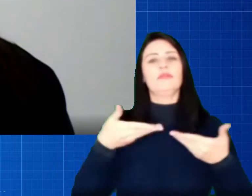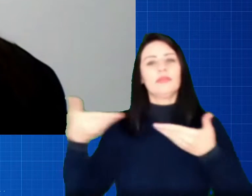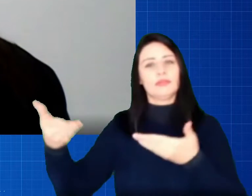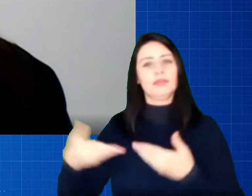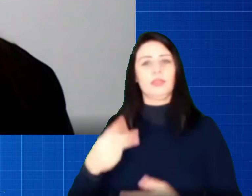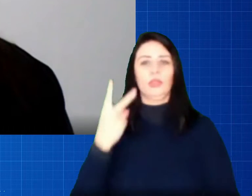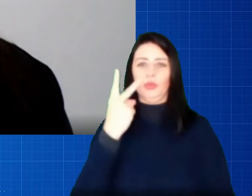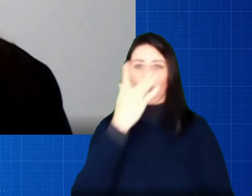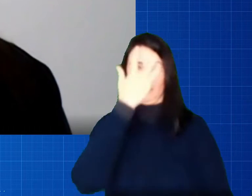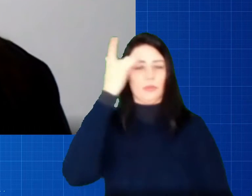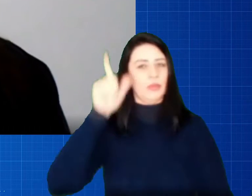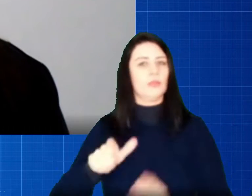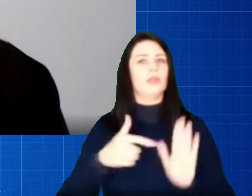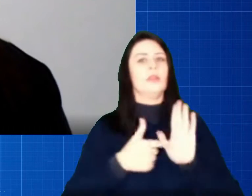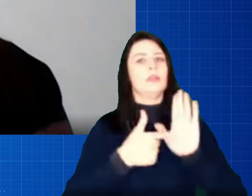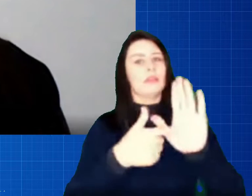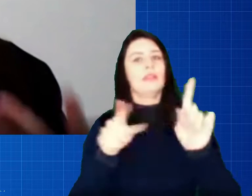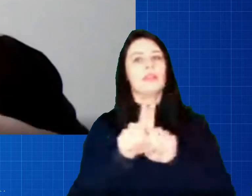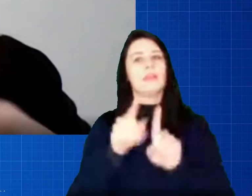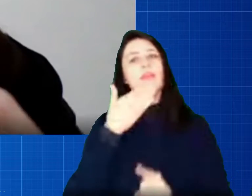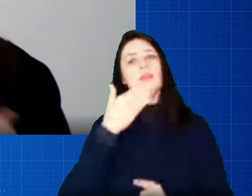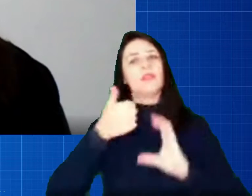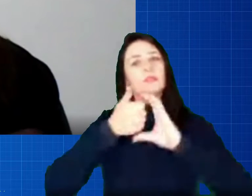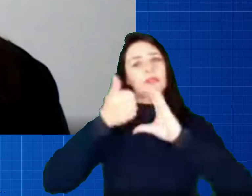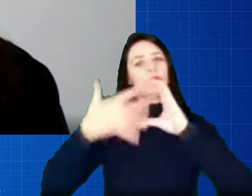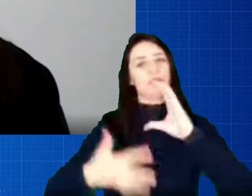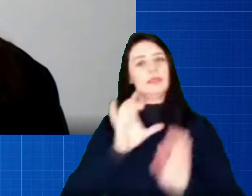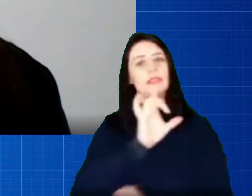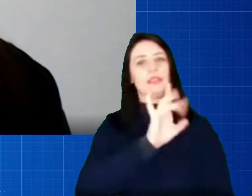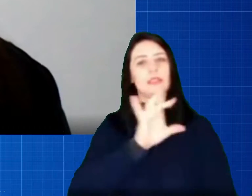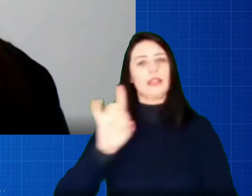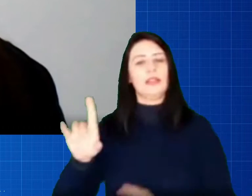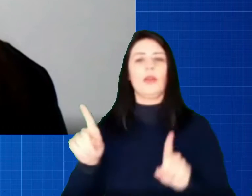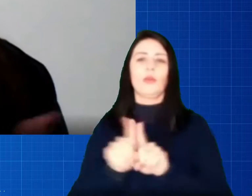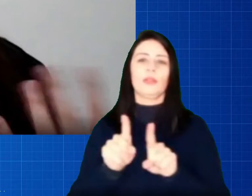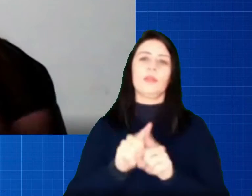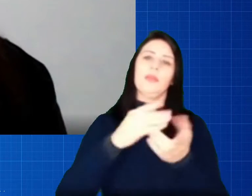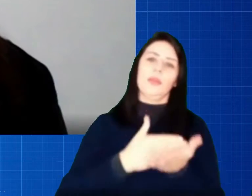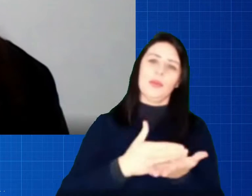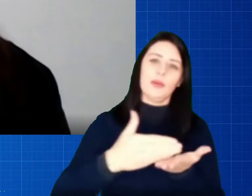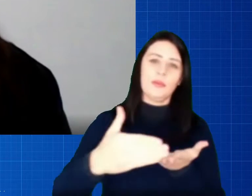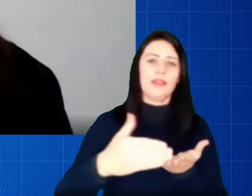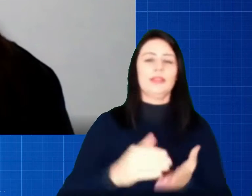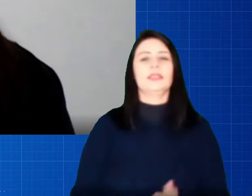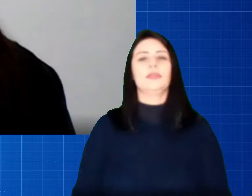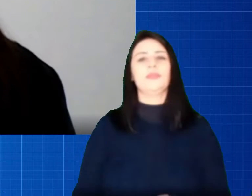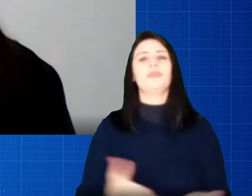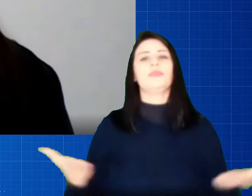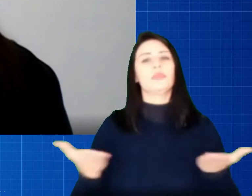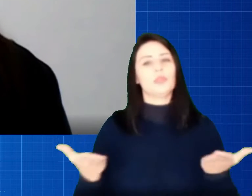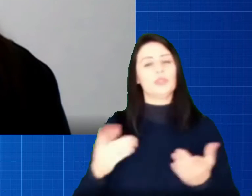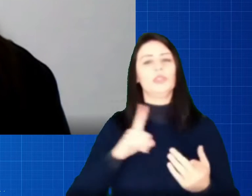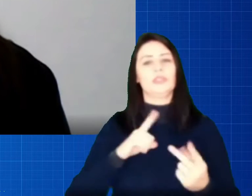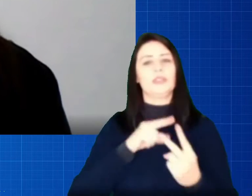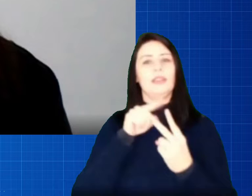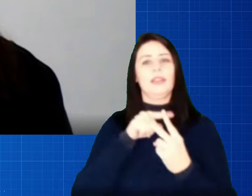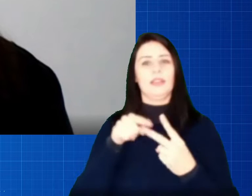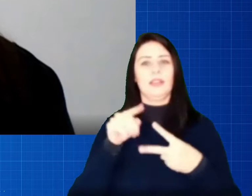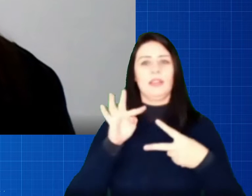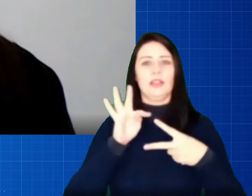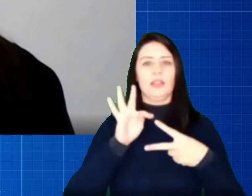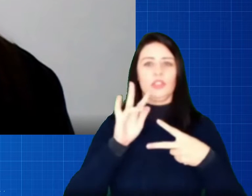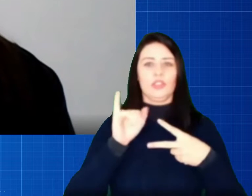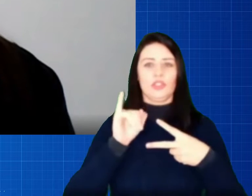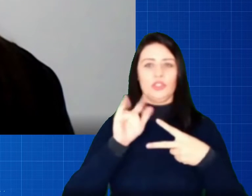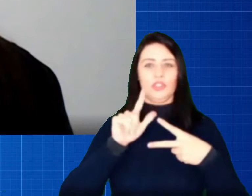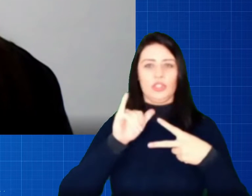duas convidadas e apresentá-las. E, por favor, também se autodescrevam e se deem boas-vindas. Temos aqui com a gente, então, hoje,